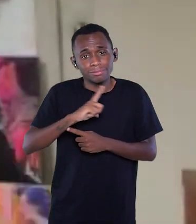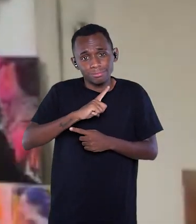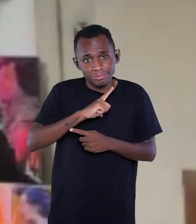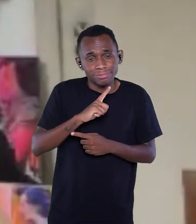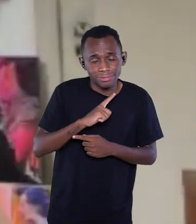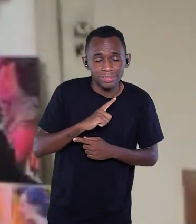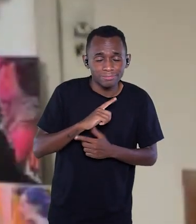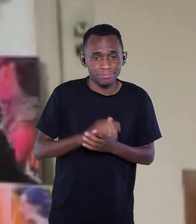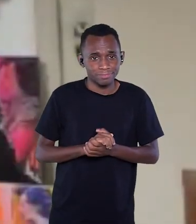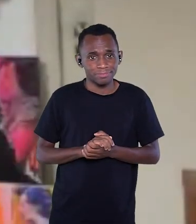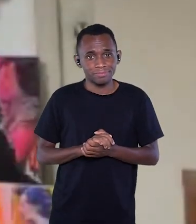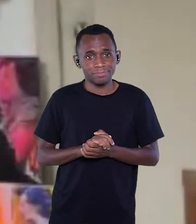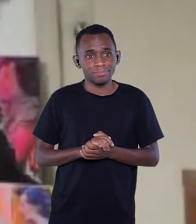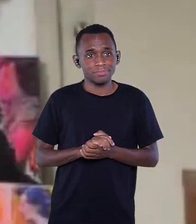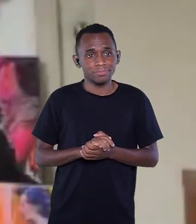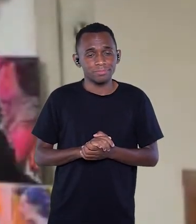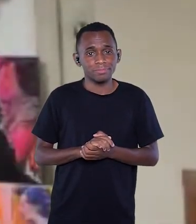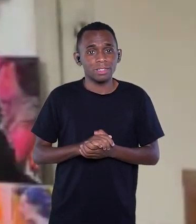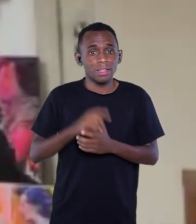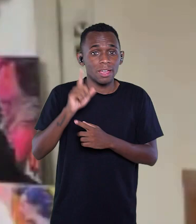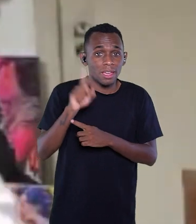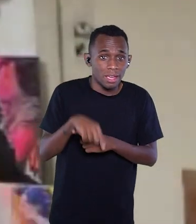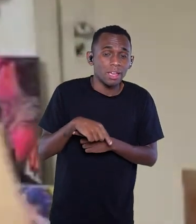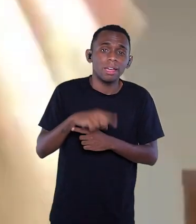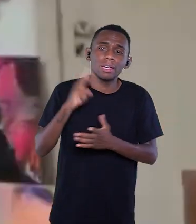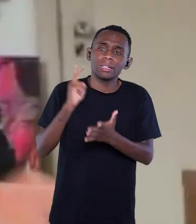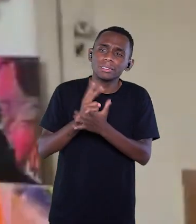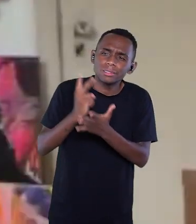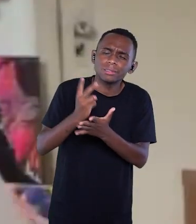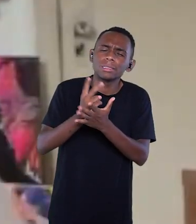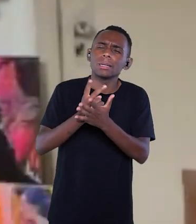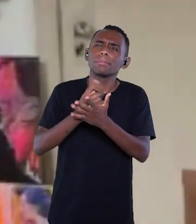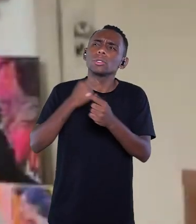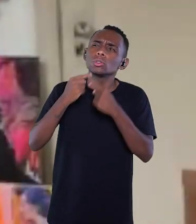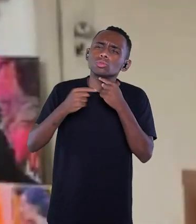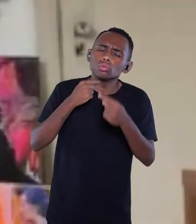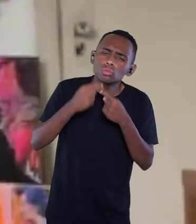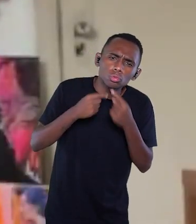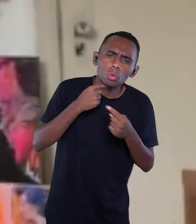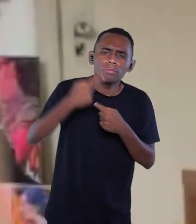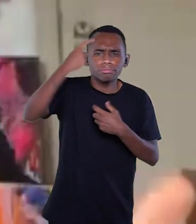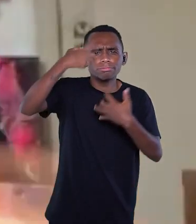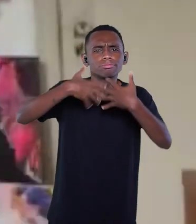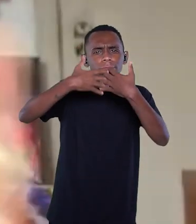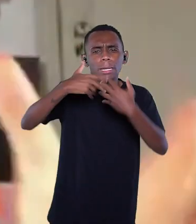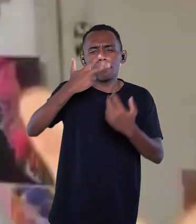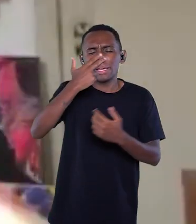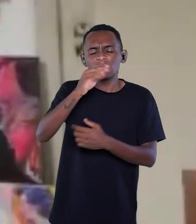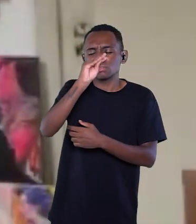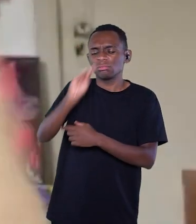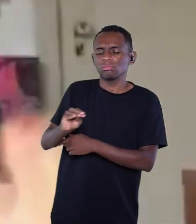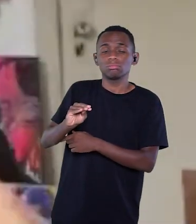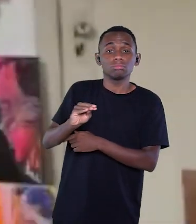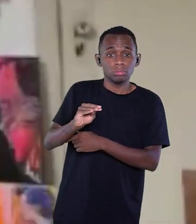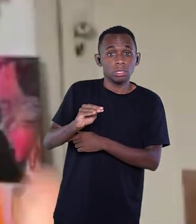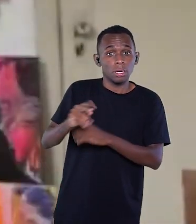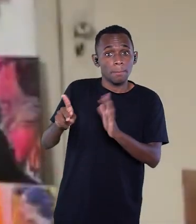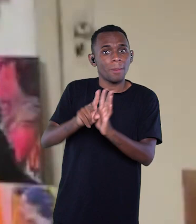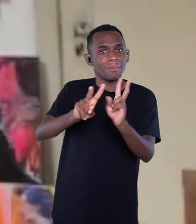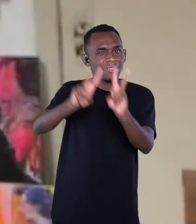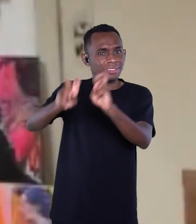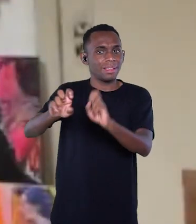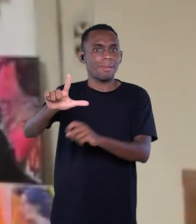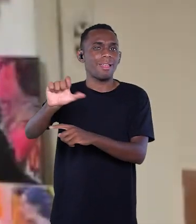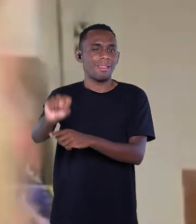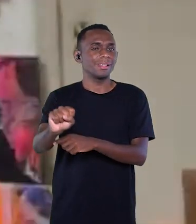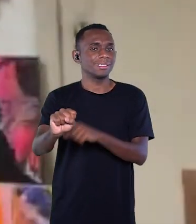gente assim, é sempre questionado esse lugar, né, a invisibilidade da